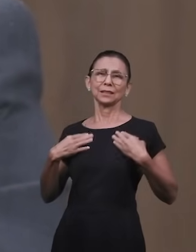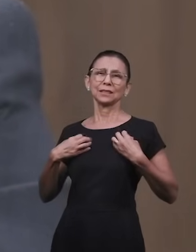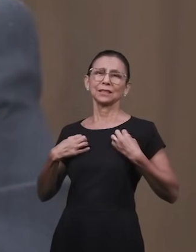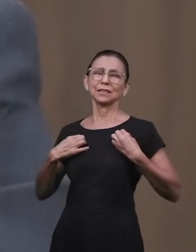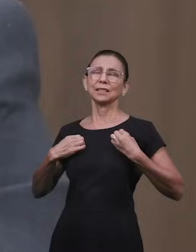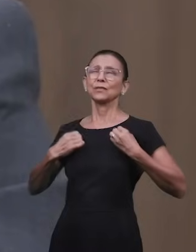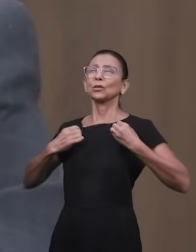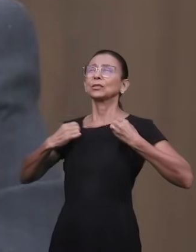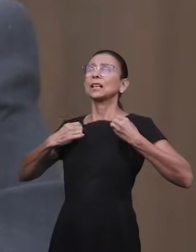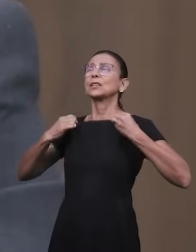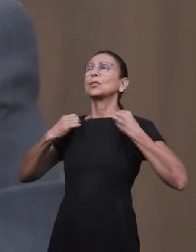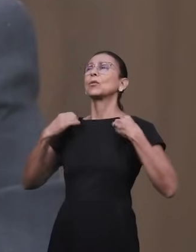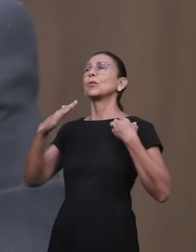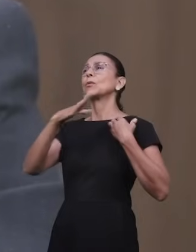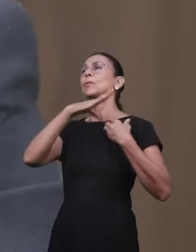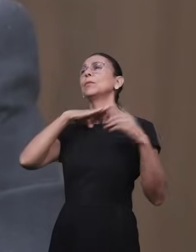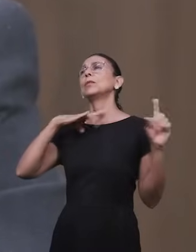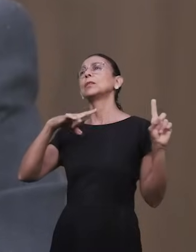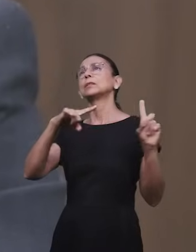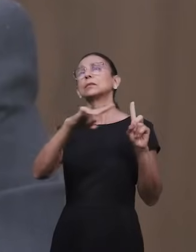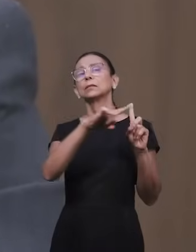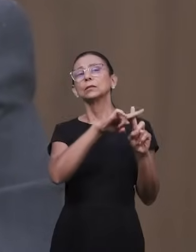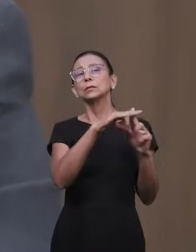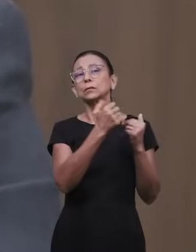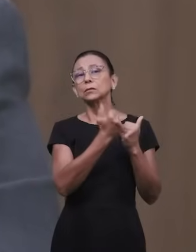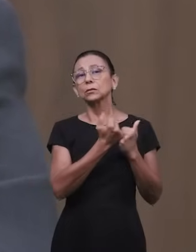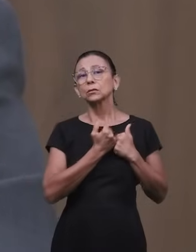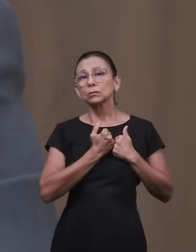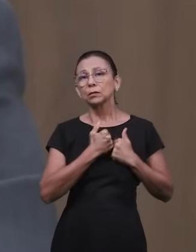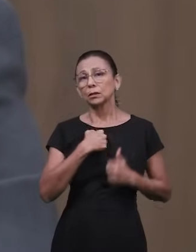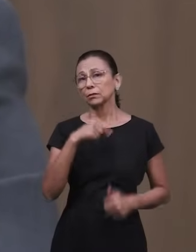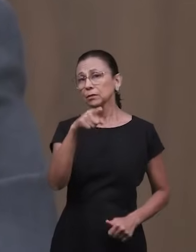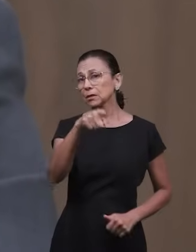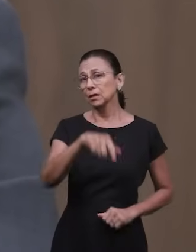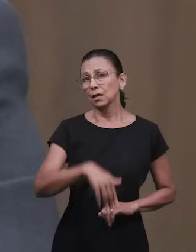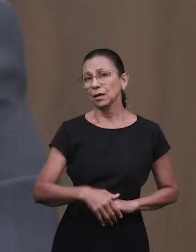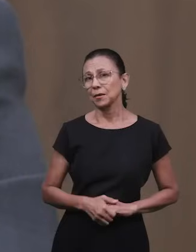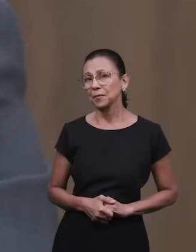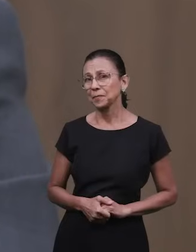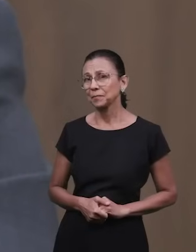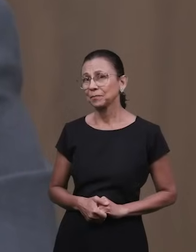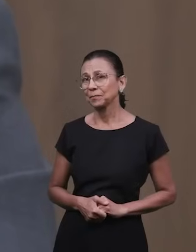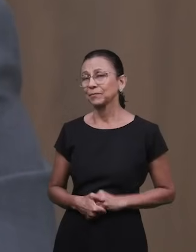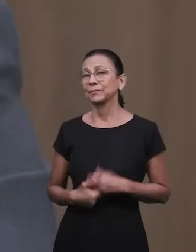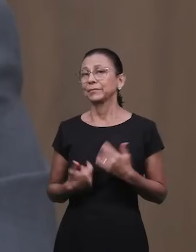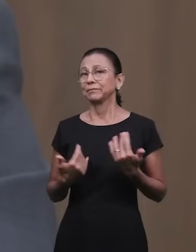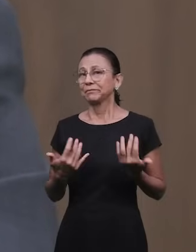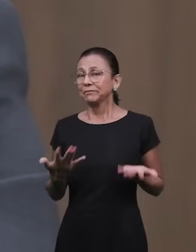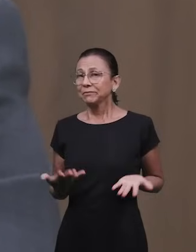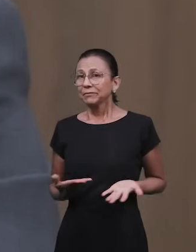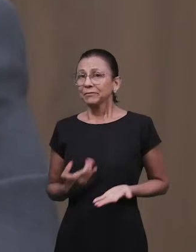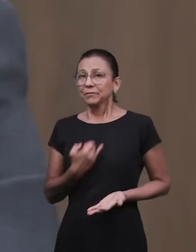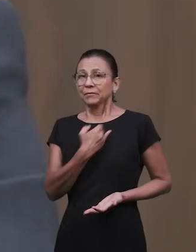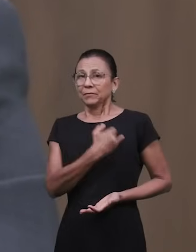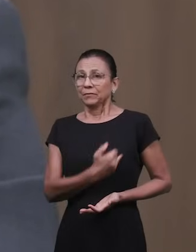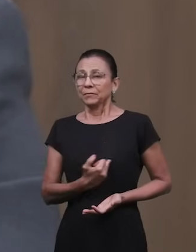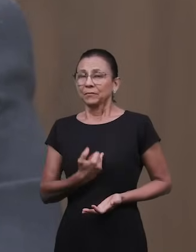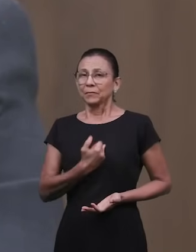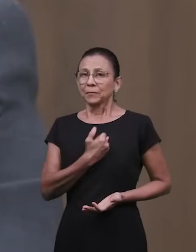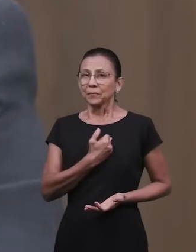por nós e foi marcado por toda a eternidade. Porque quando João chega na eternidade, ele fala assim: quem é aquele ali que está com as suas